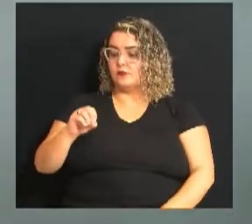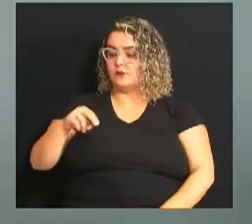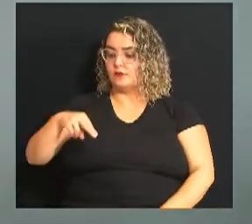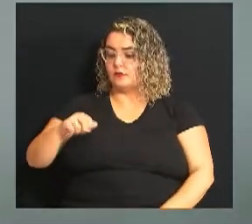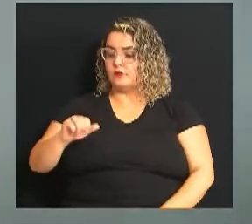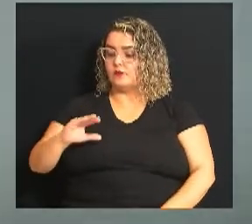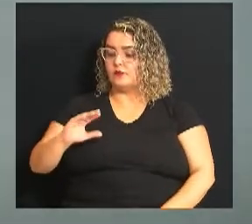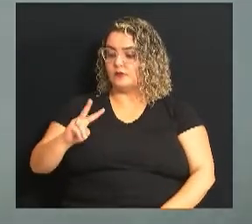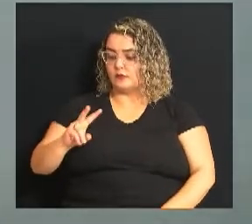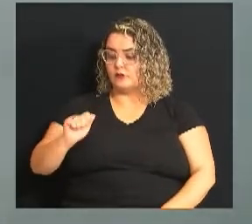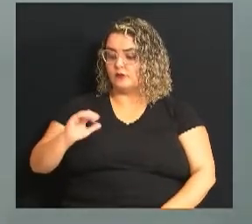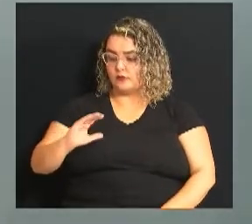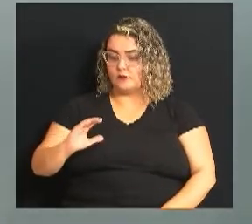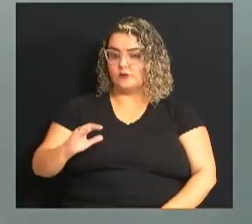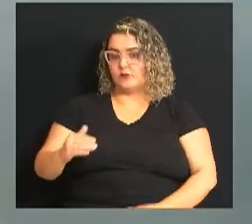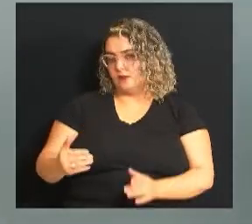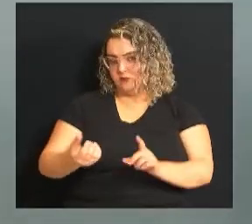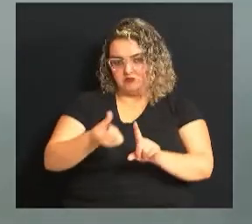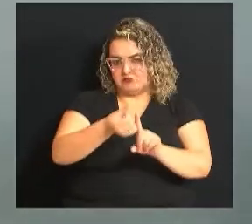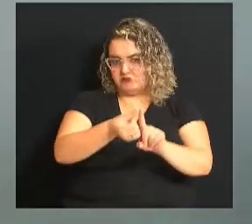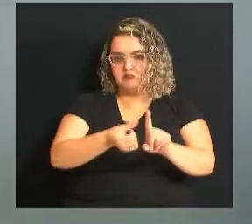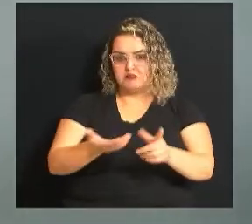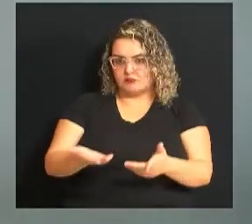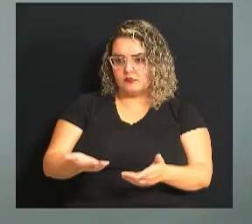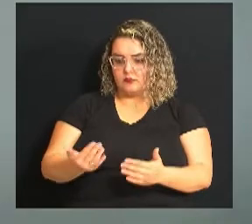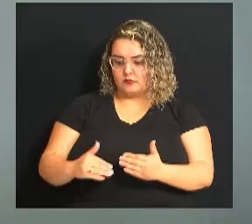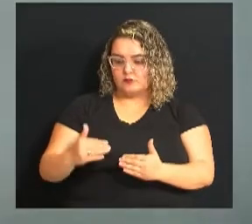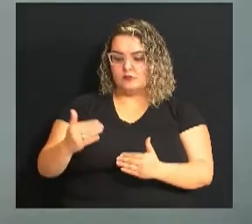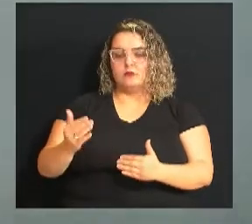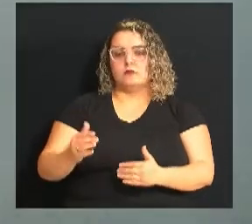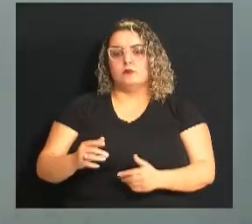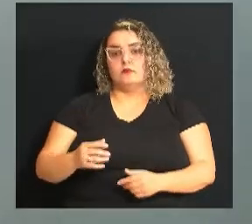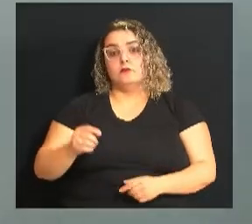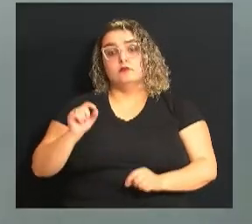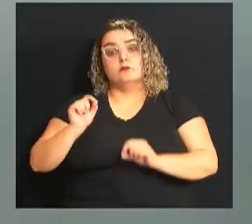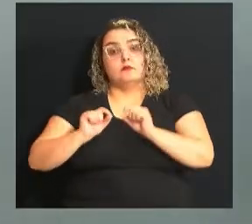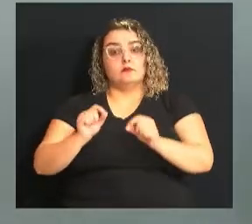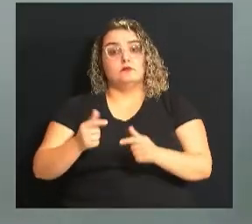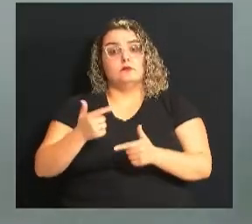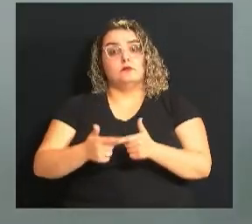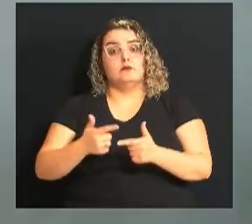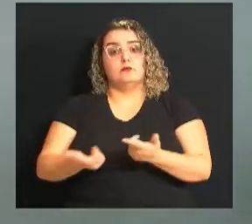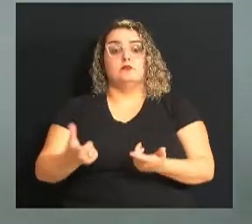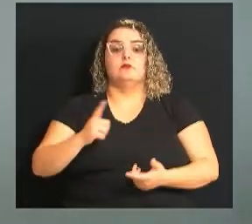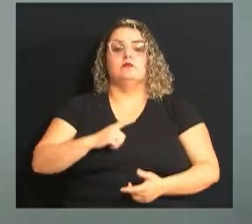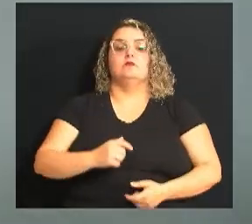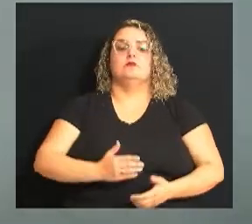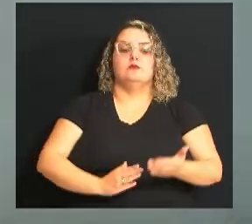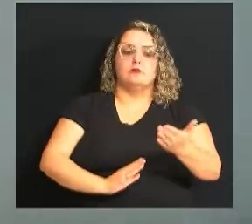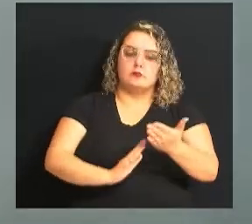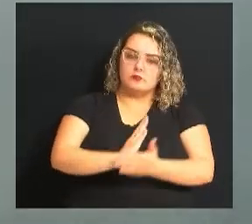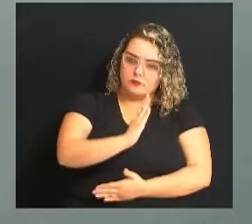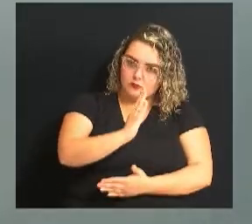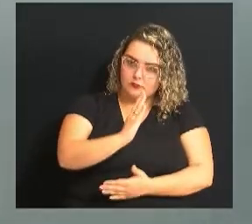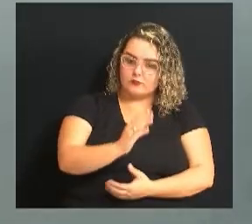a utilização. A questão é passar pela aprovação, é ter os dados eficazes, de eficácia